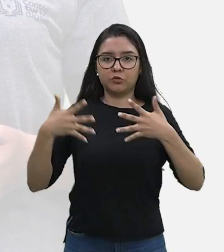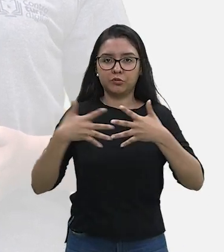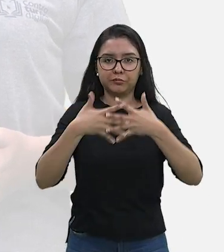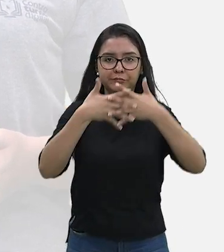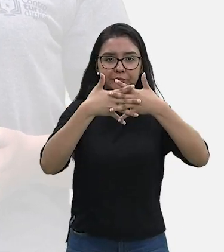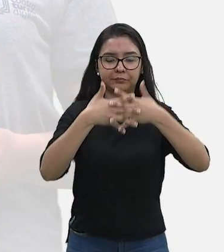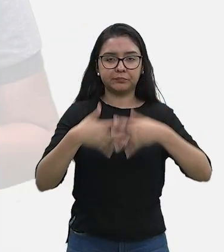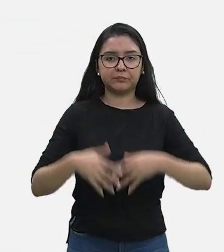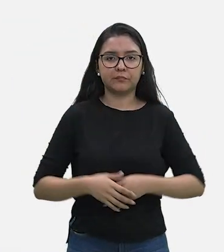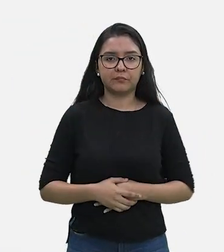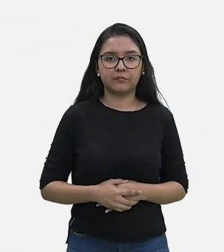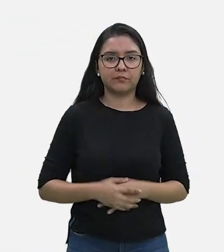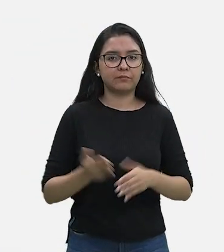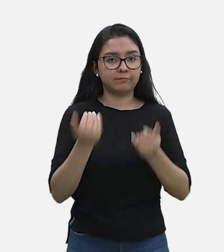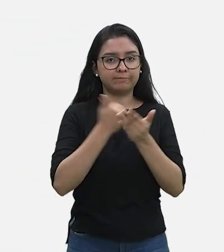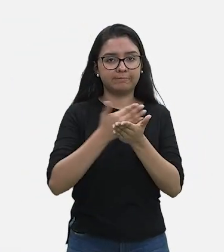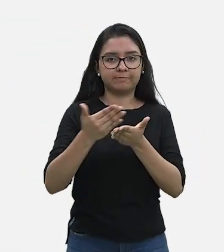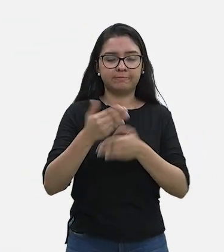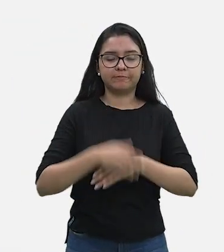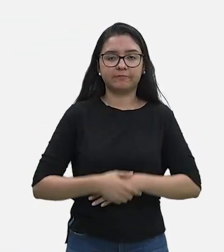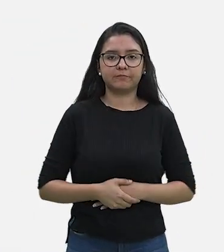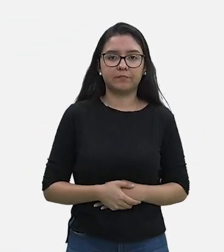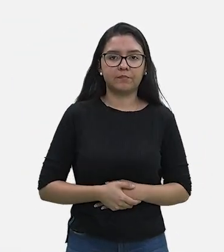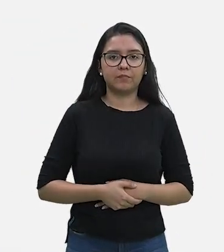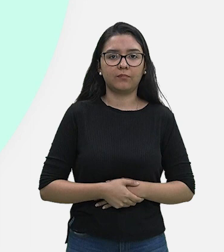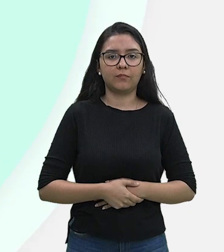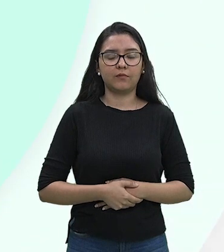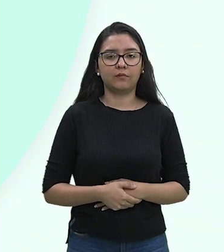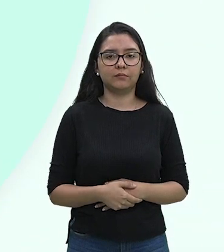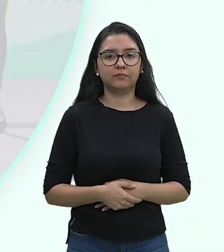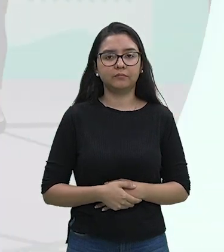tecido. Vamos à nossa aula.